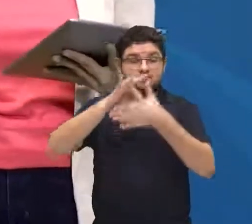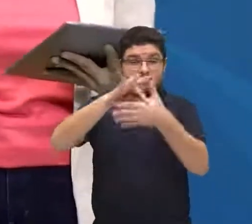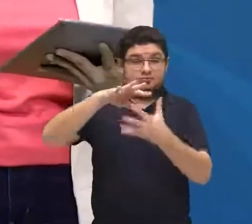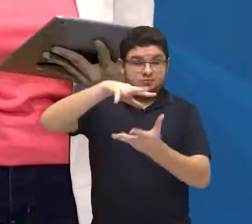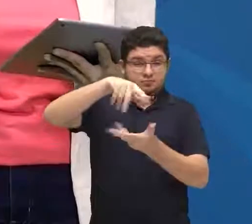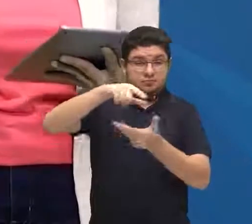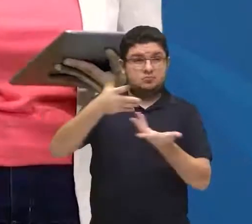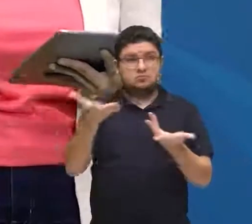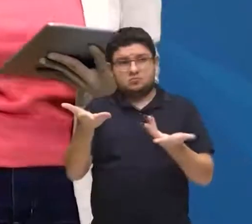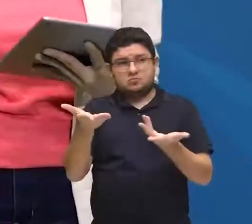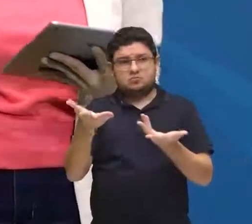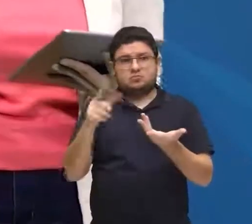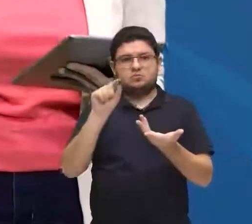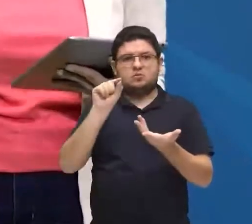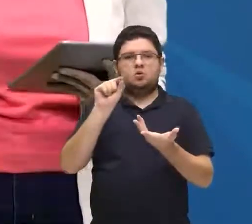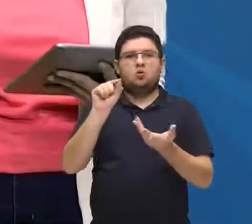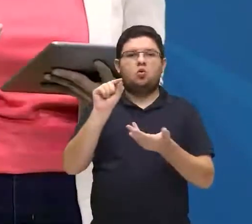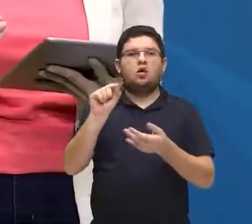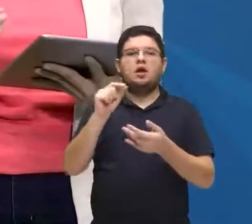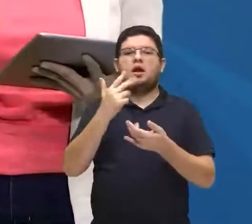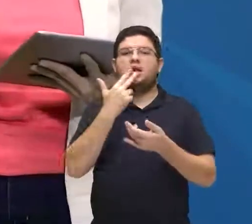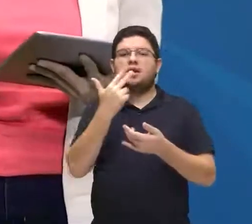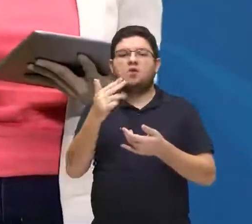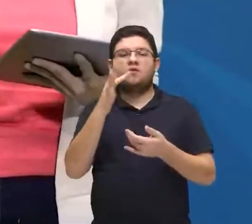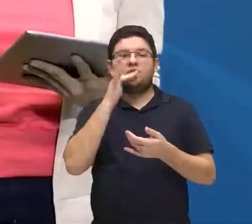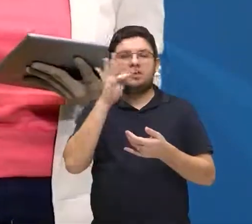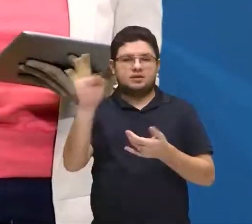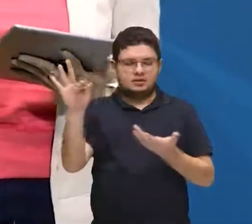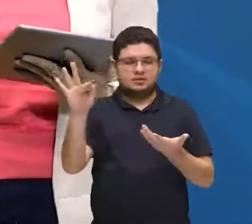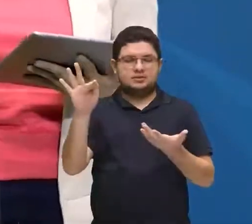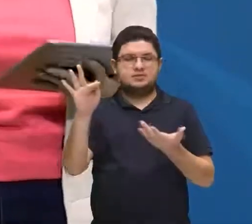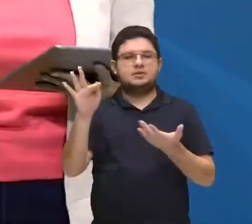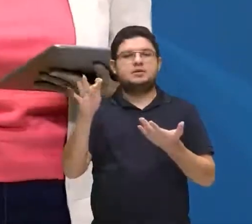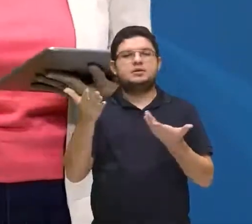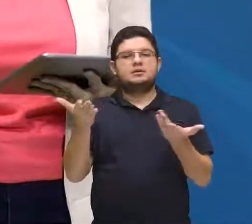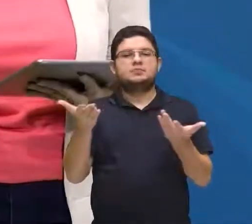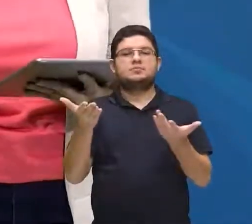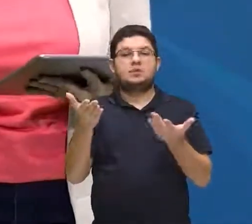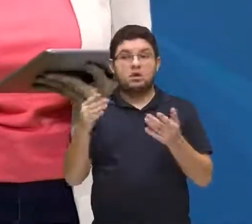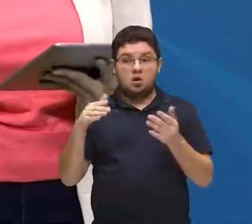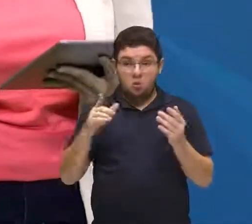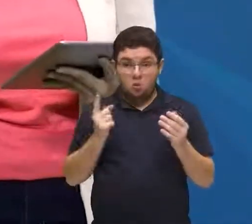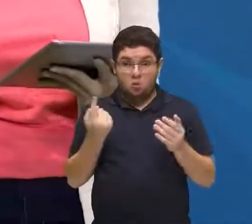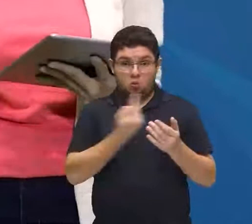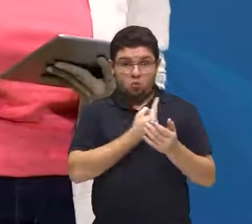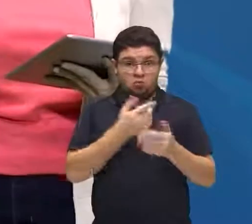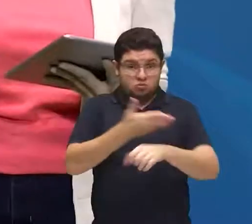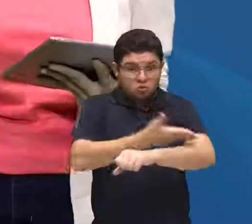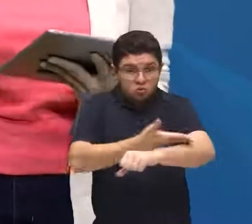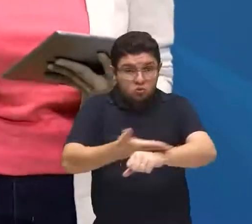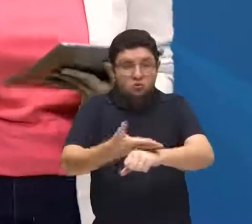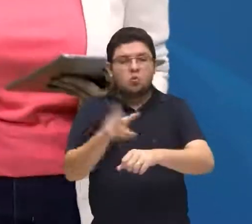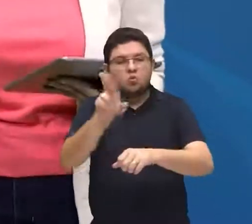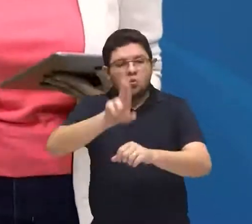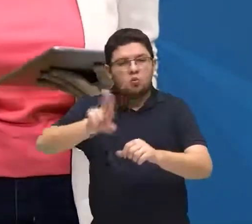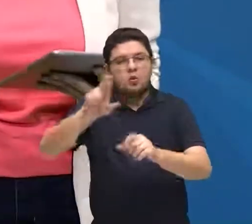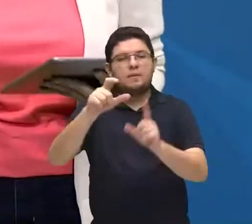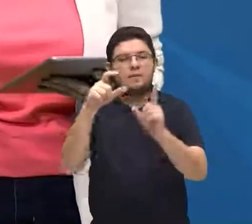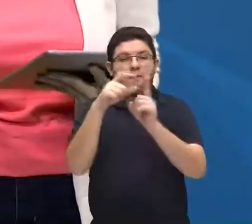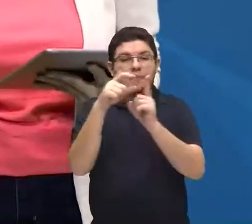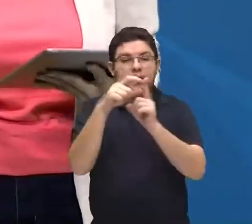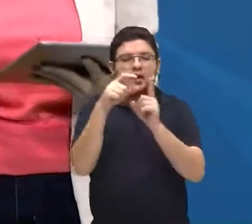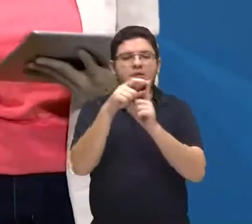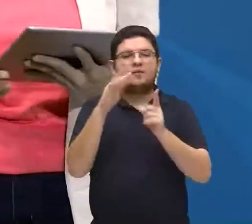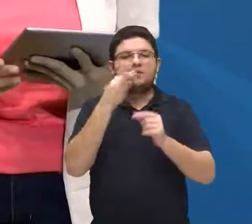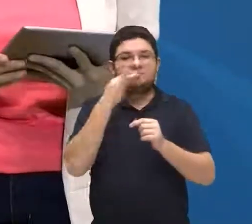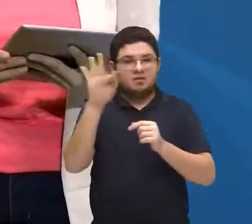língua francesa dominando ali, né, e aí ficando bem rebuscado, e a gente traz até hoje, né, o abajur, o menu, né, entre outros